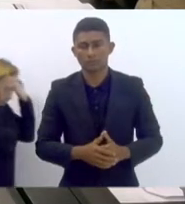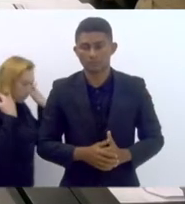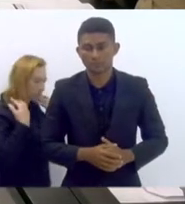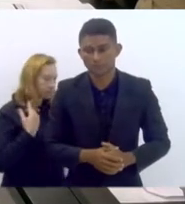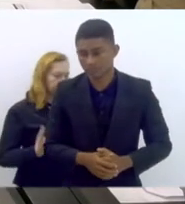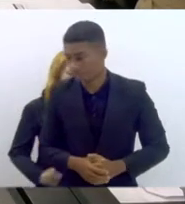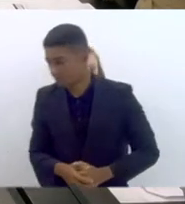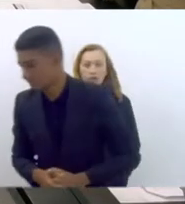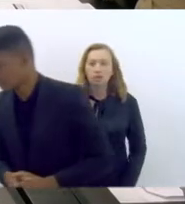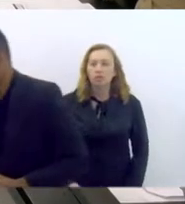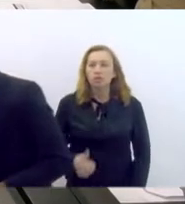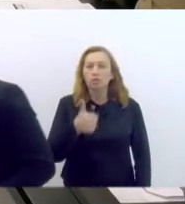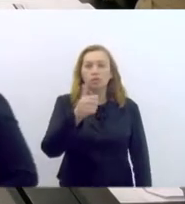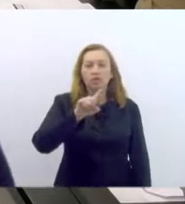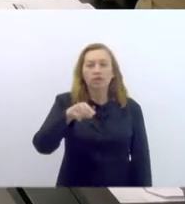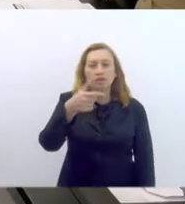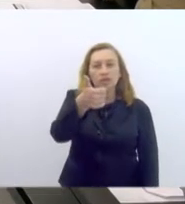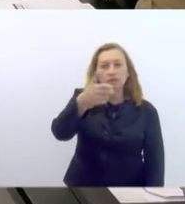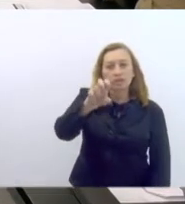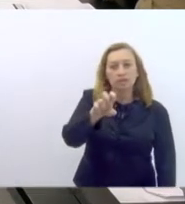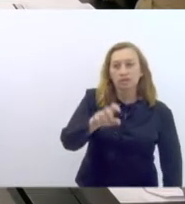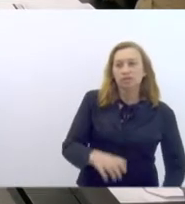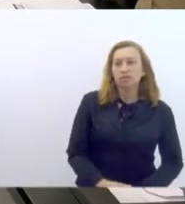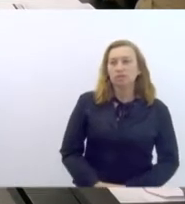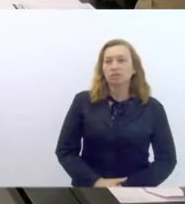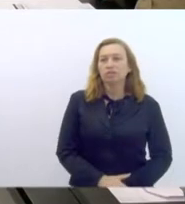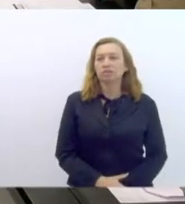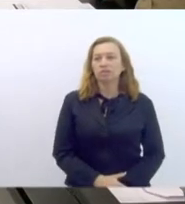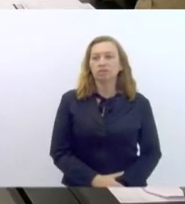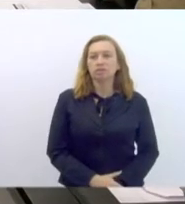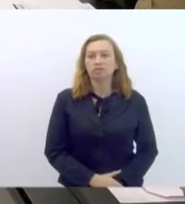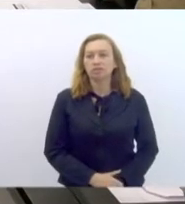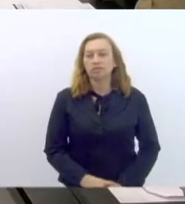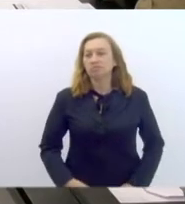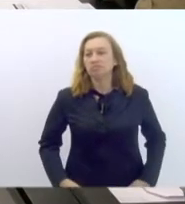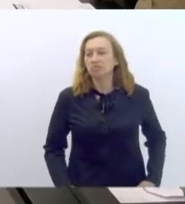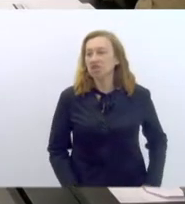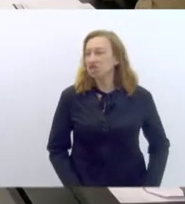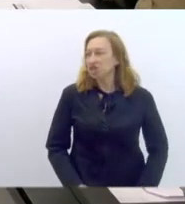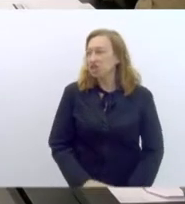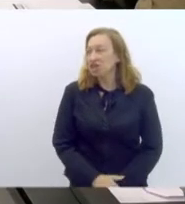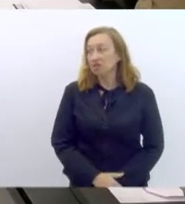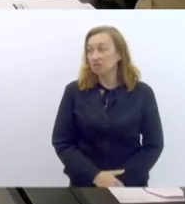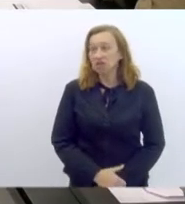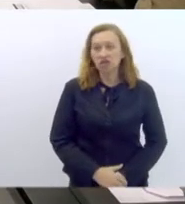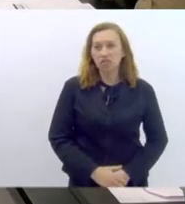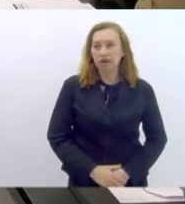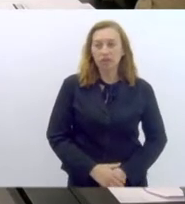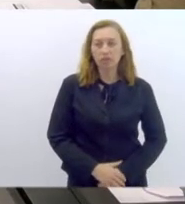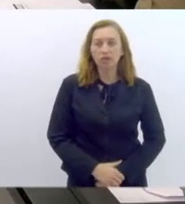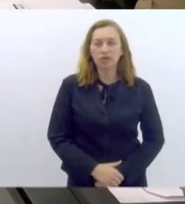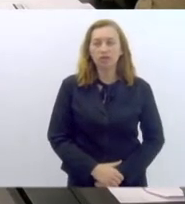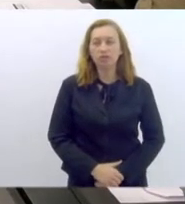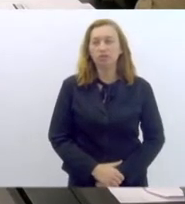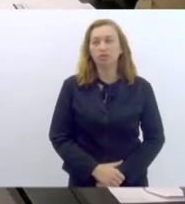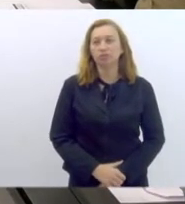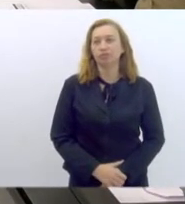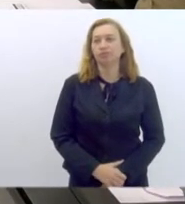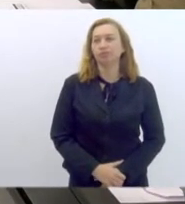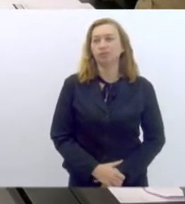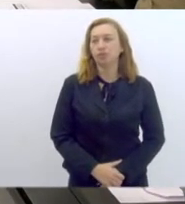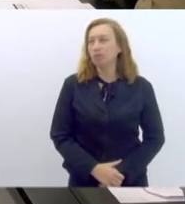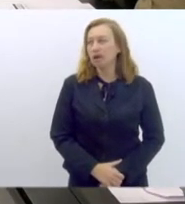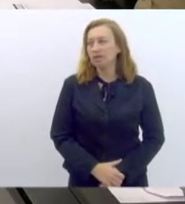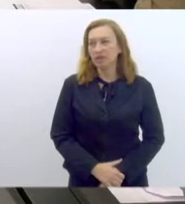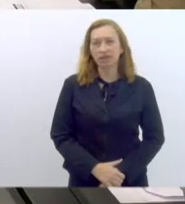está 1,25 acima do IPCA hoje. E a tendência desse próximo